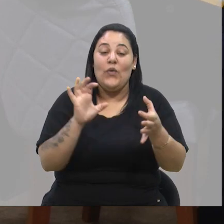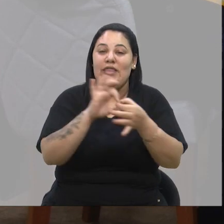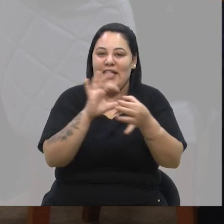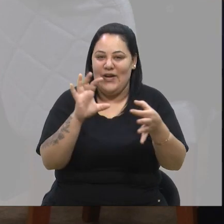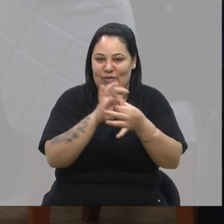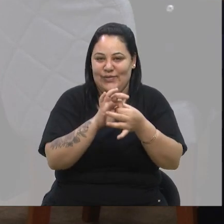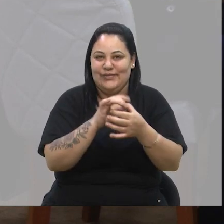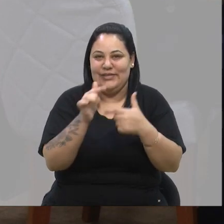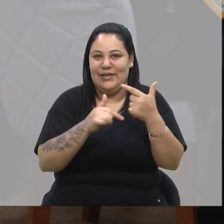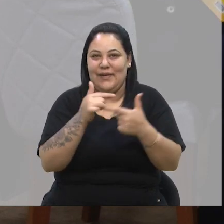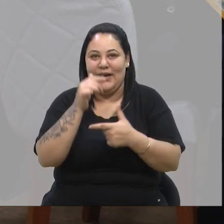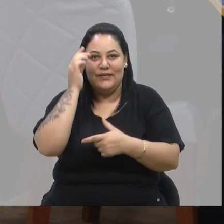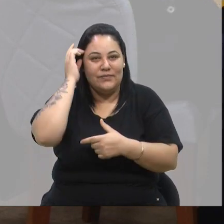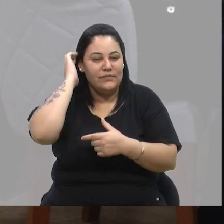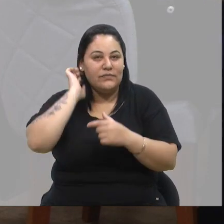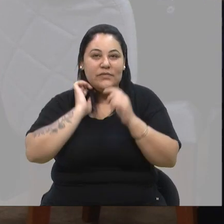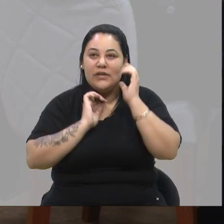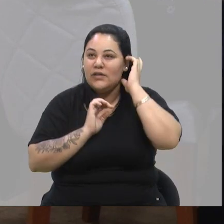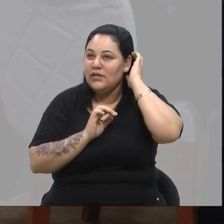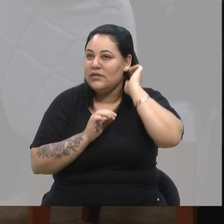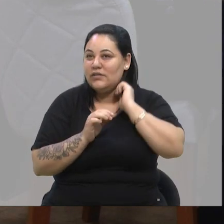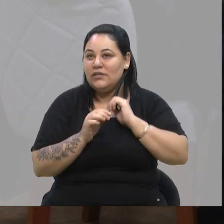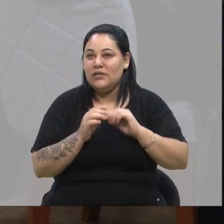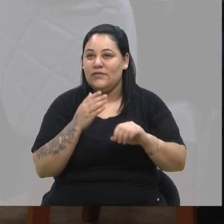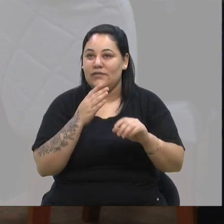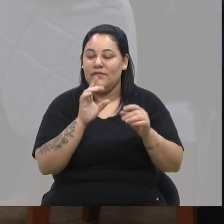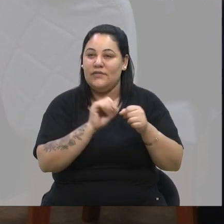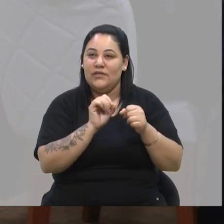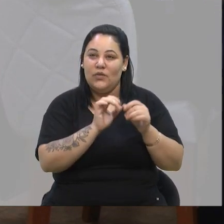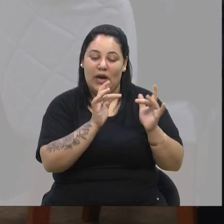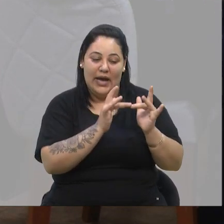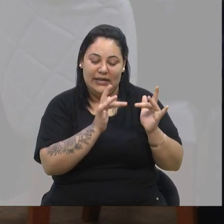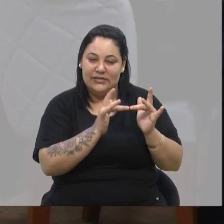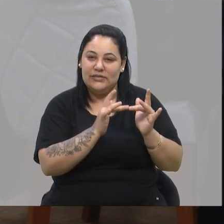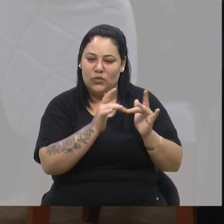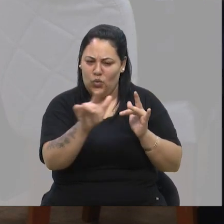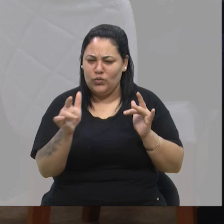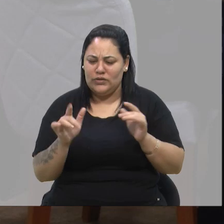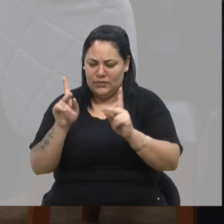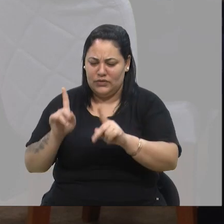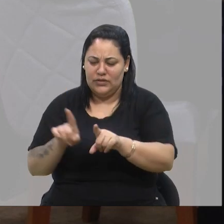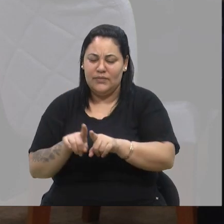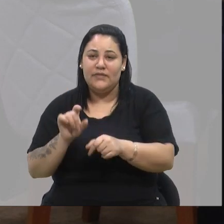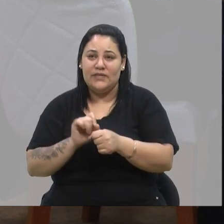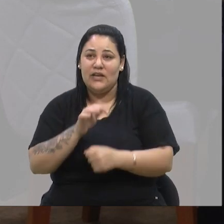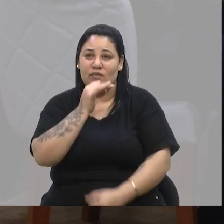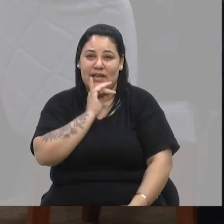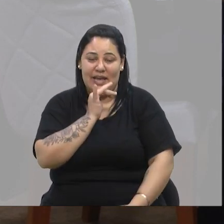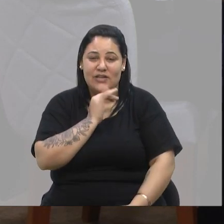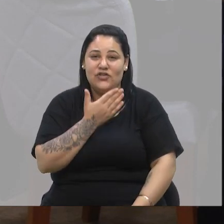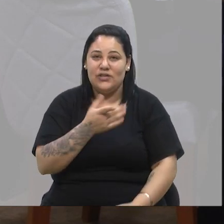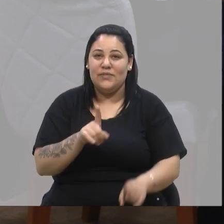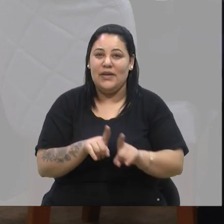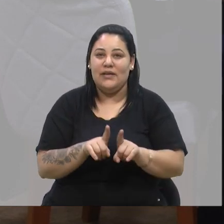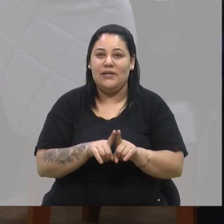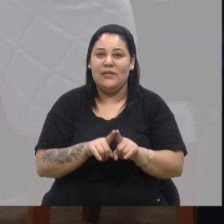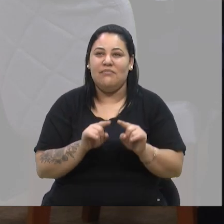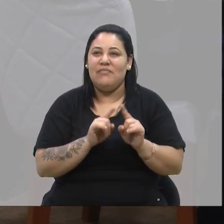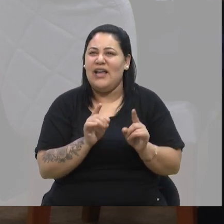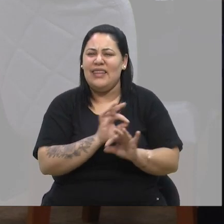Chegar no Adam foi muito interessante, porque eu estava fazendo contato com algumas outras pessoas que fizeram testes,